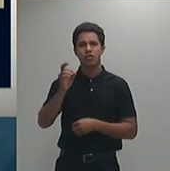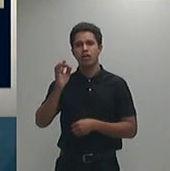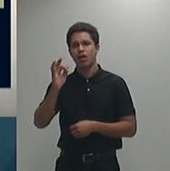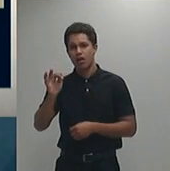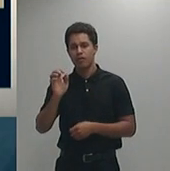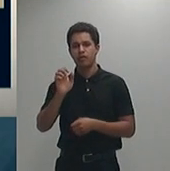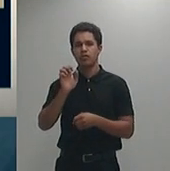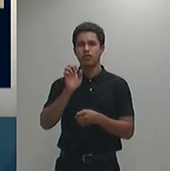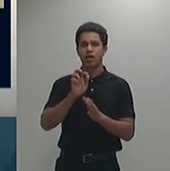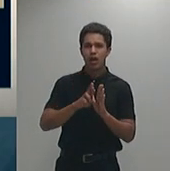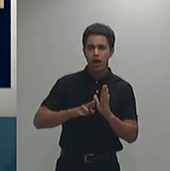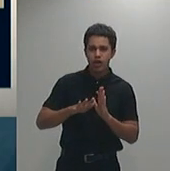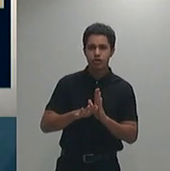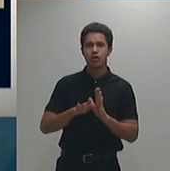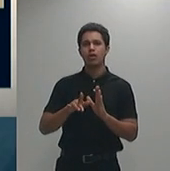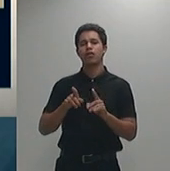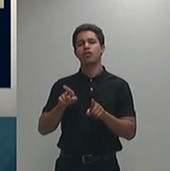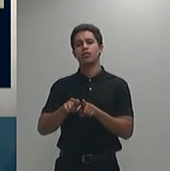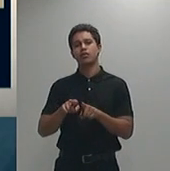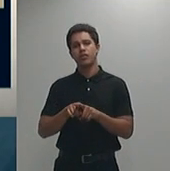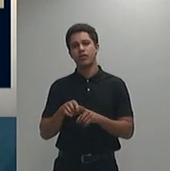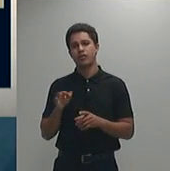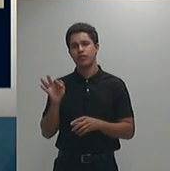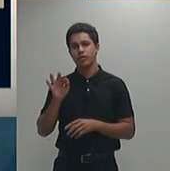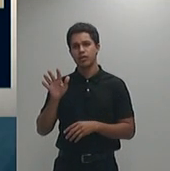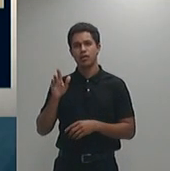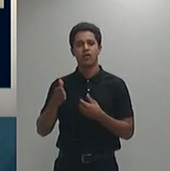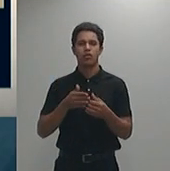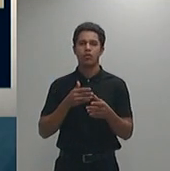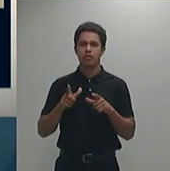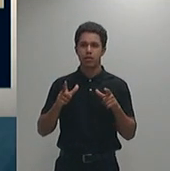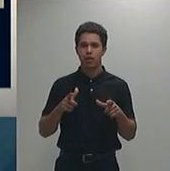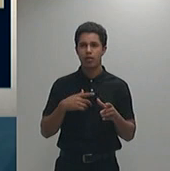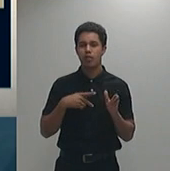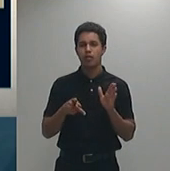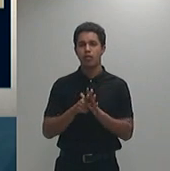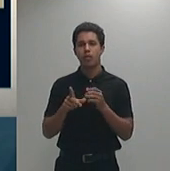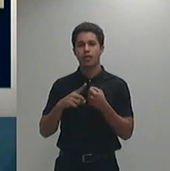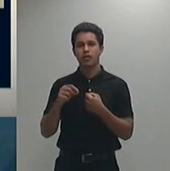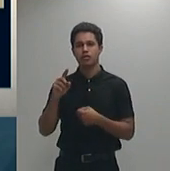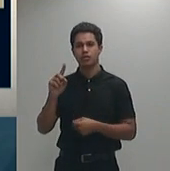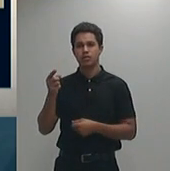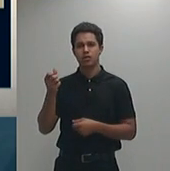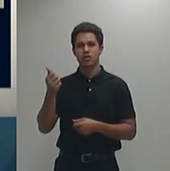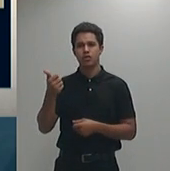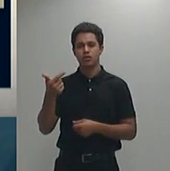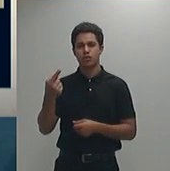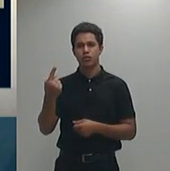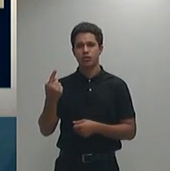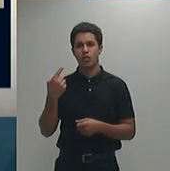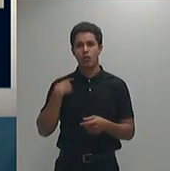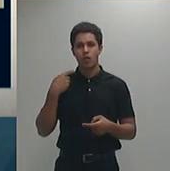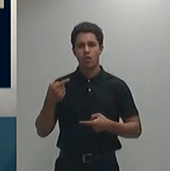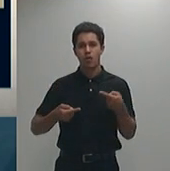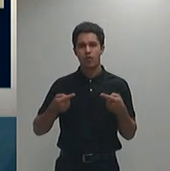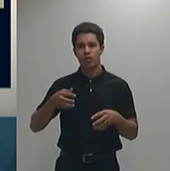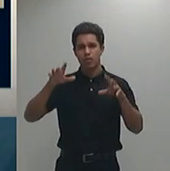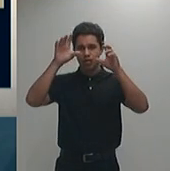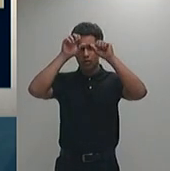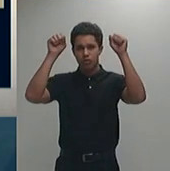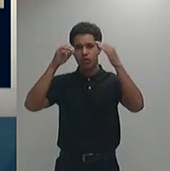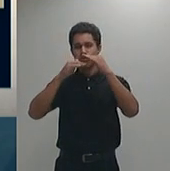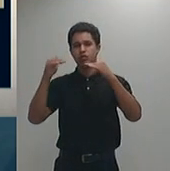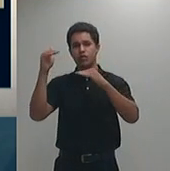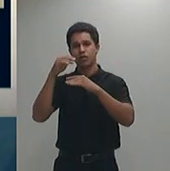e tribunais arbitrais ressalvado o disposto no artigo 102 um o conflito entre tribunais superiores a ser julgado pelo